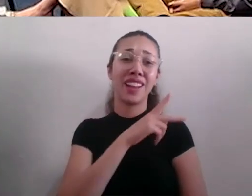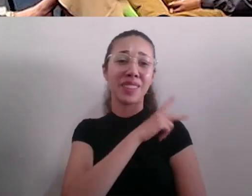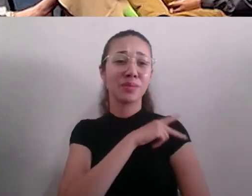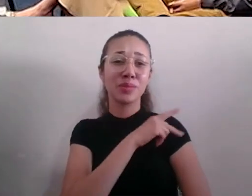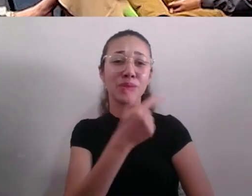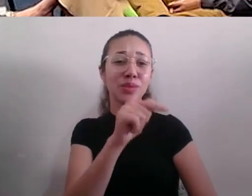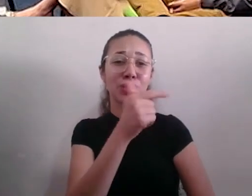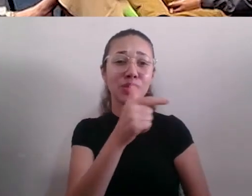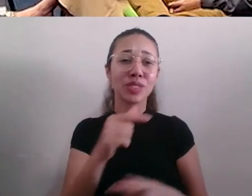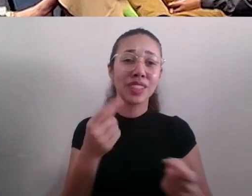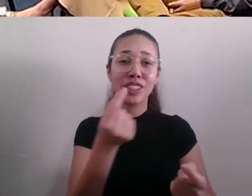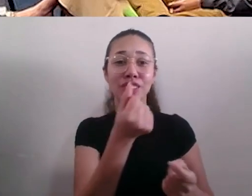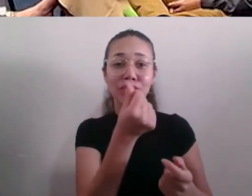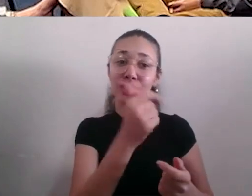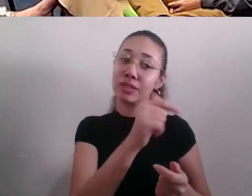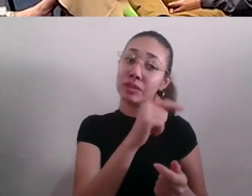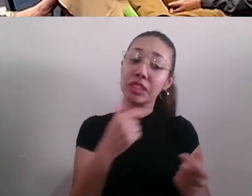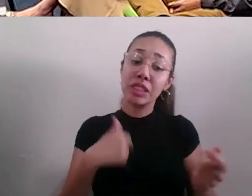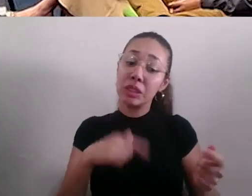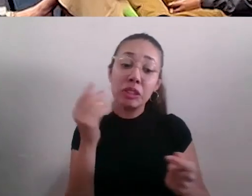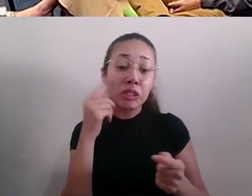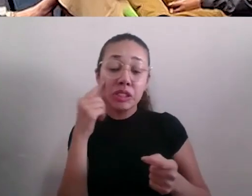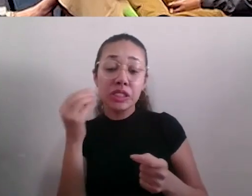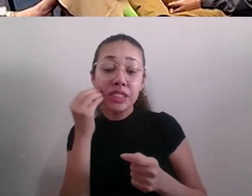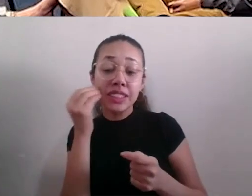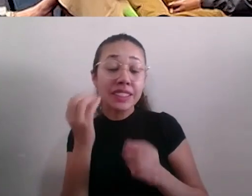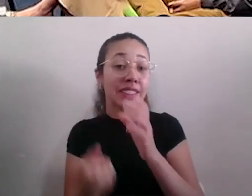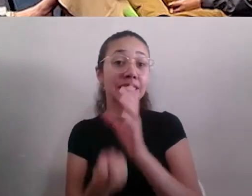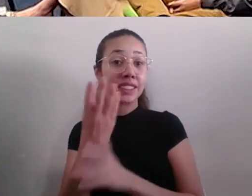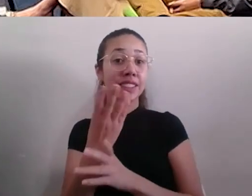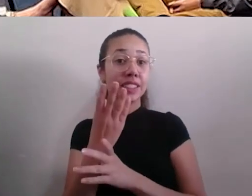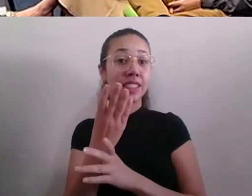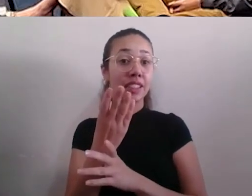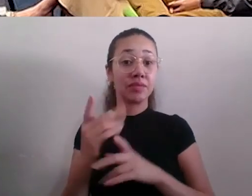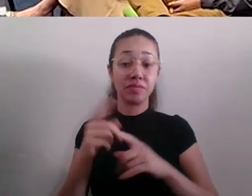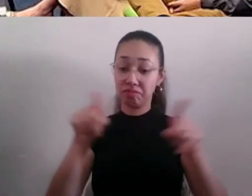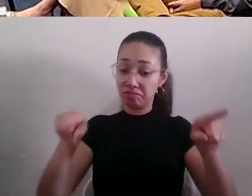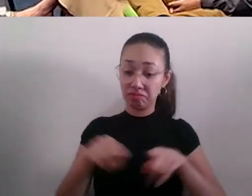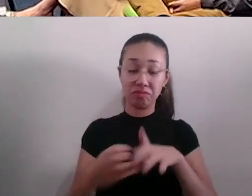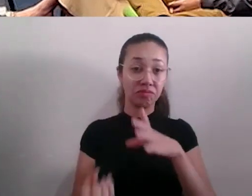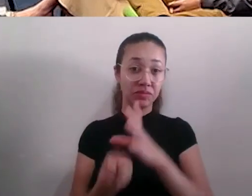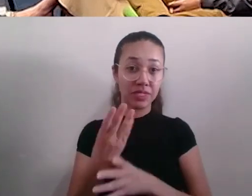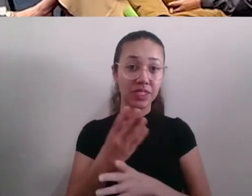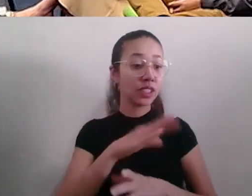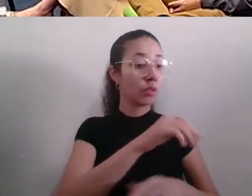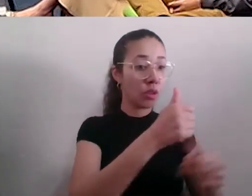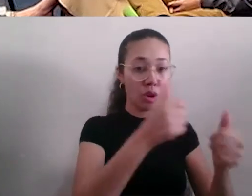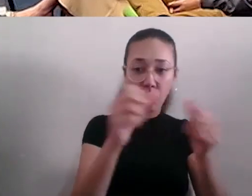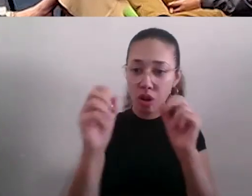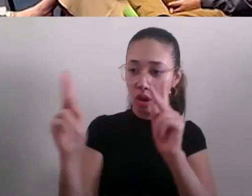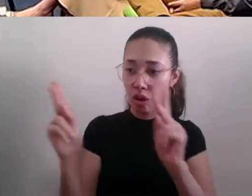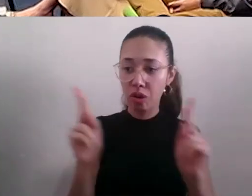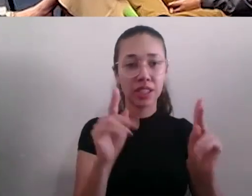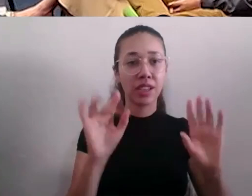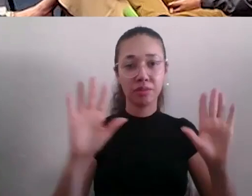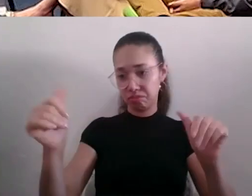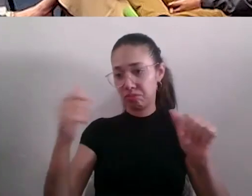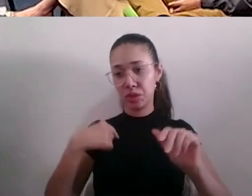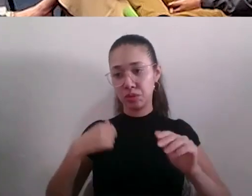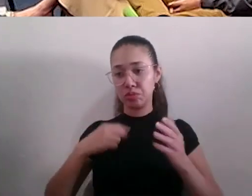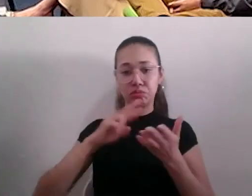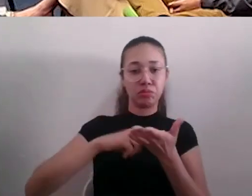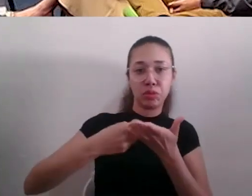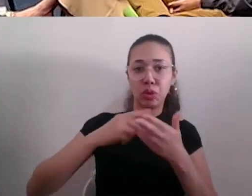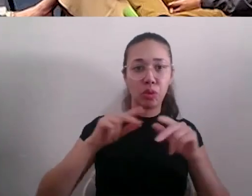não teria interesse, mas a gente quer fazer, vamos criar a nossa própria produtora, entendeu? Aí todo mundo parou de fazer o que fazia, eu parei de interpretar, a Paulinha saiu